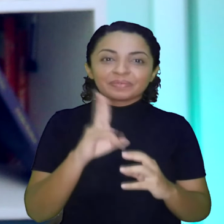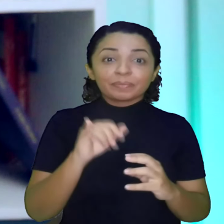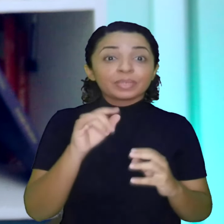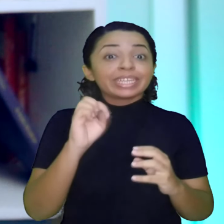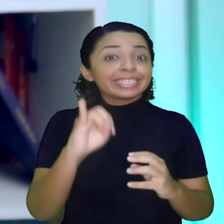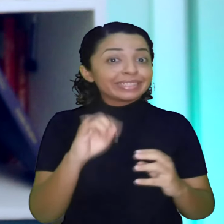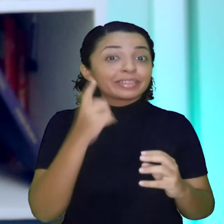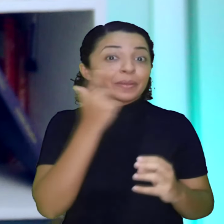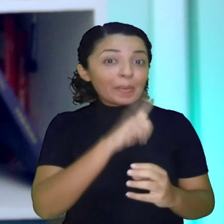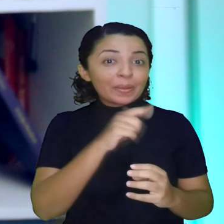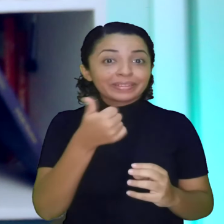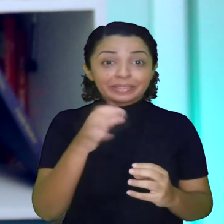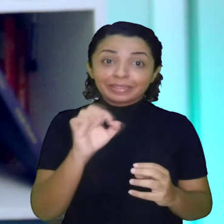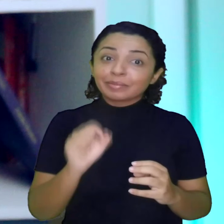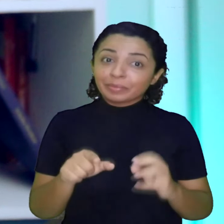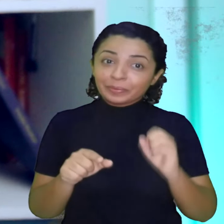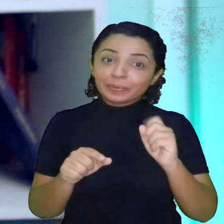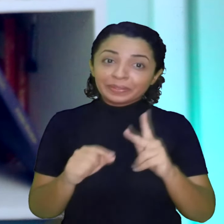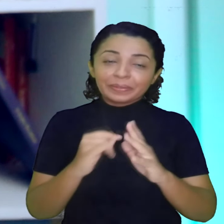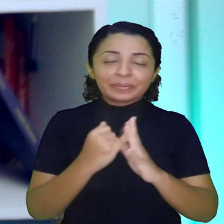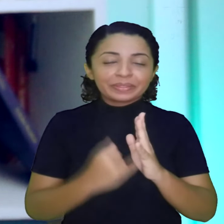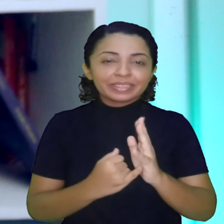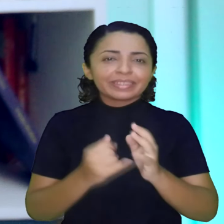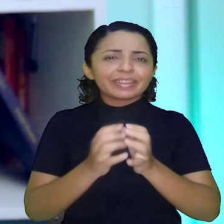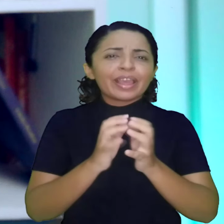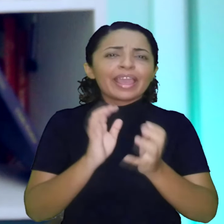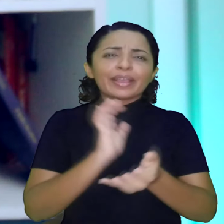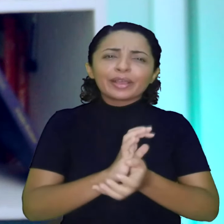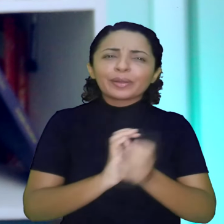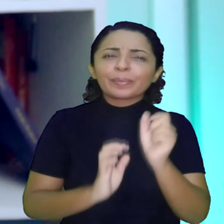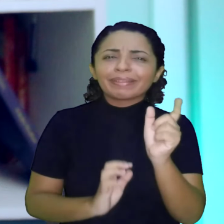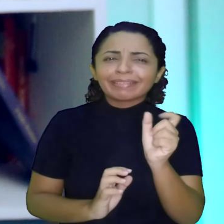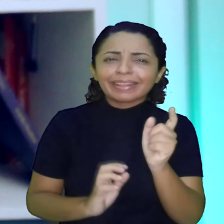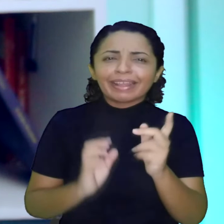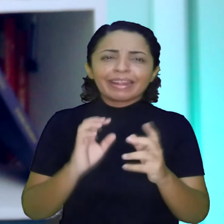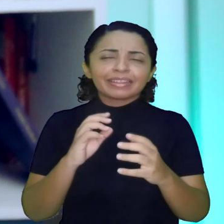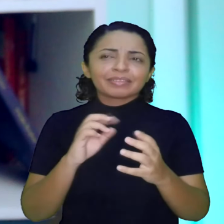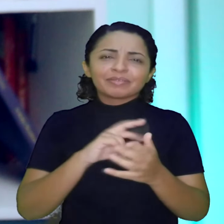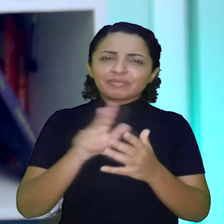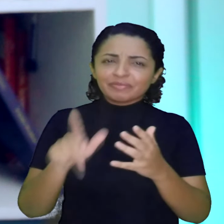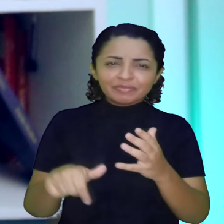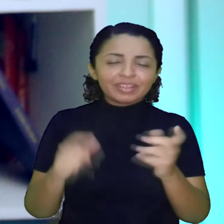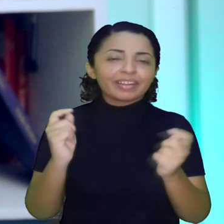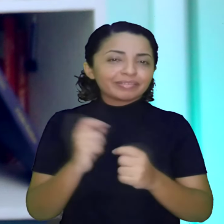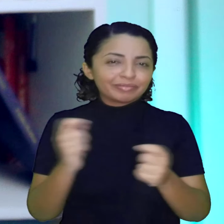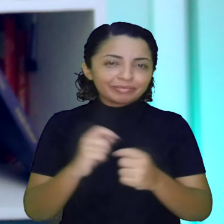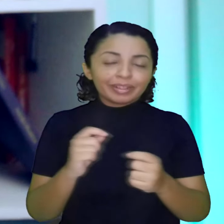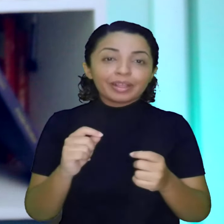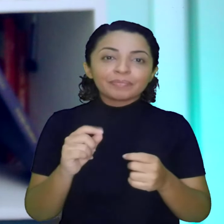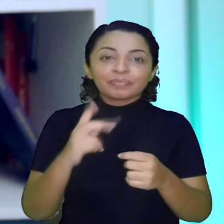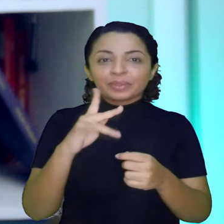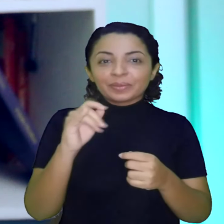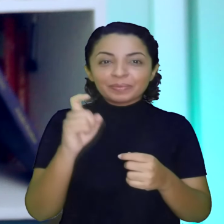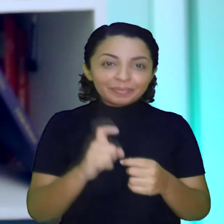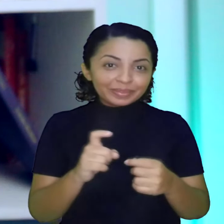marca incrível de 10 mil inscritos. Participe do nosso grupo no Telegram também, tem várias ações aí que você pode fazer para nos ajudar, fazendo a chave